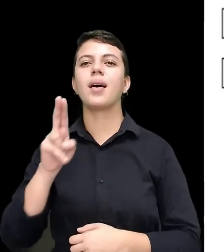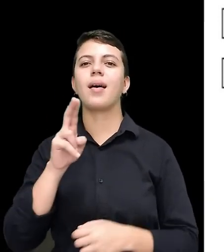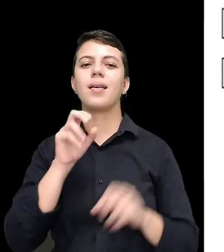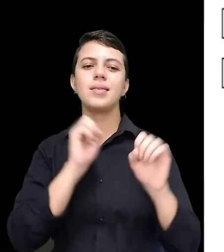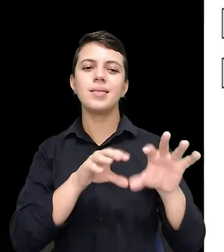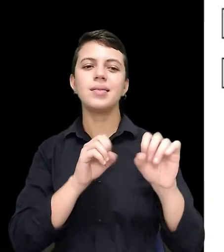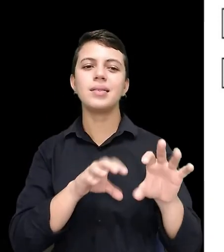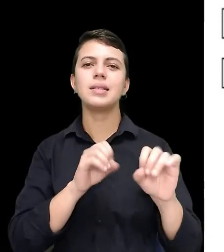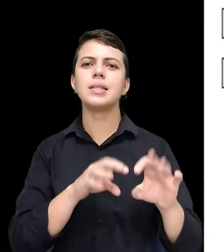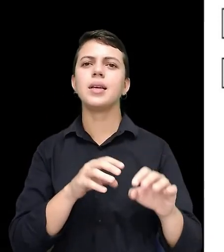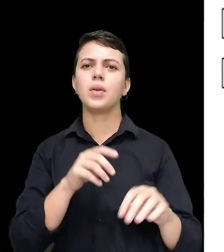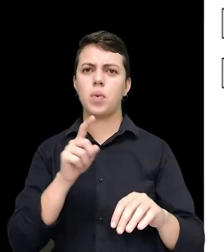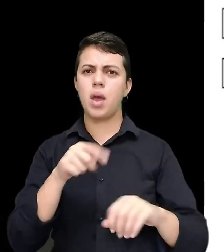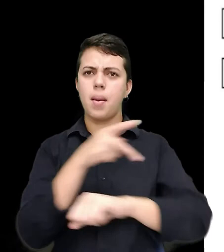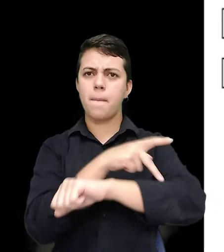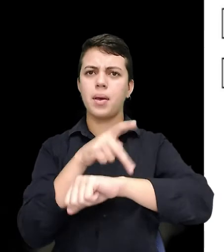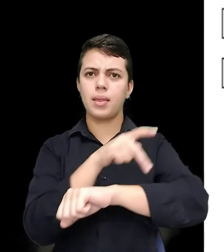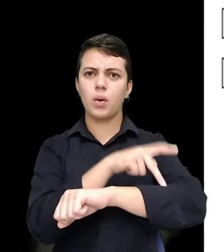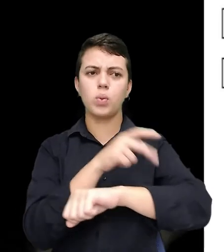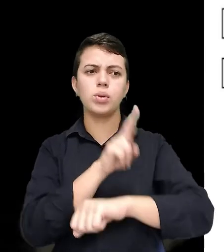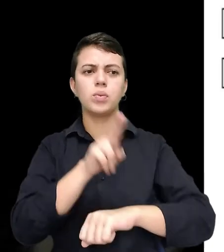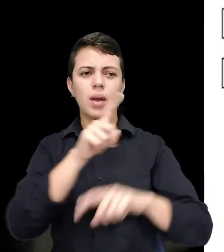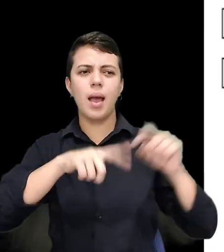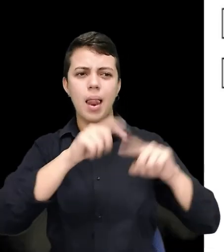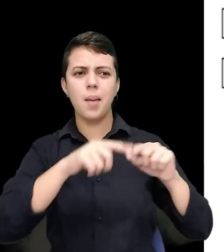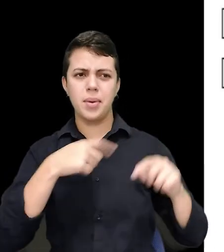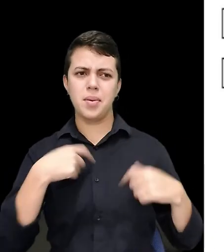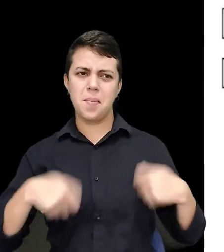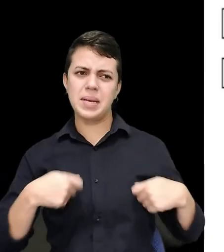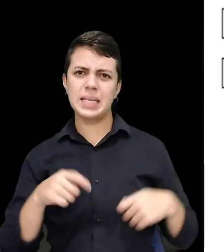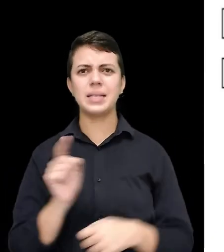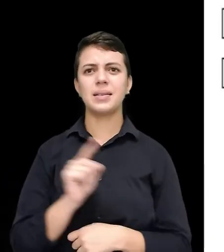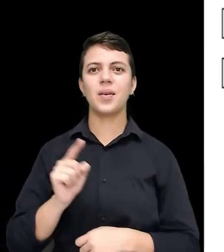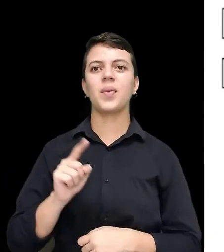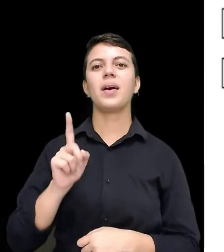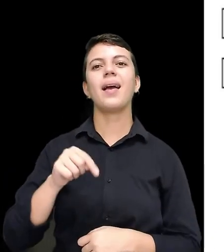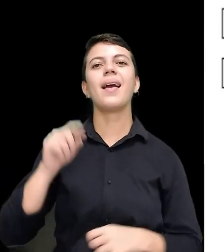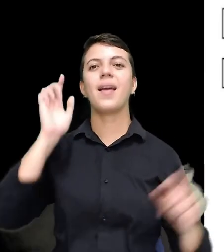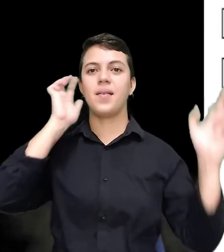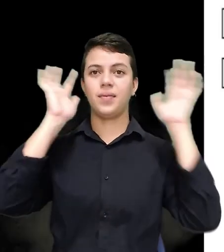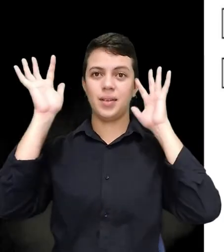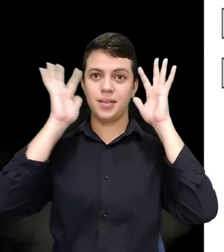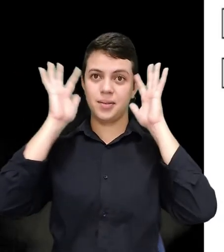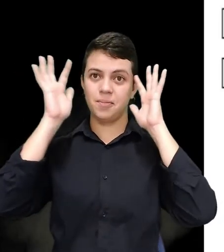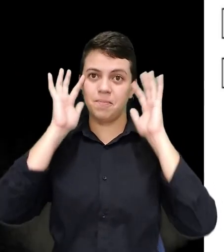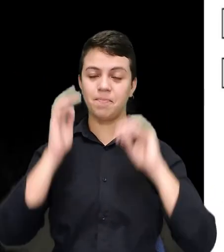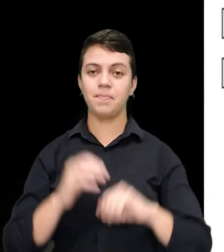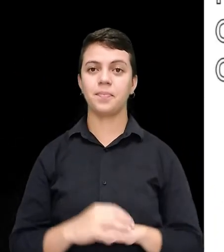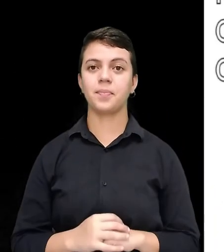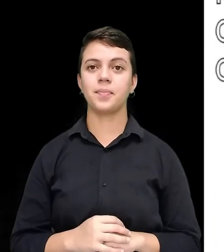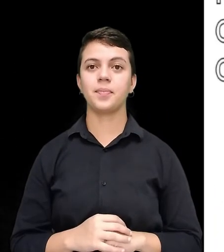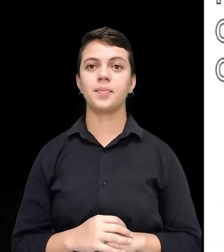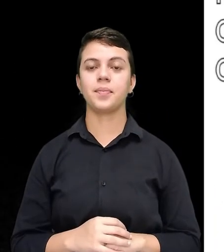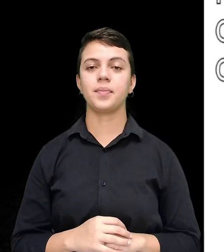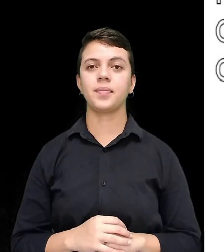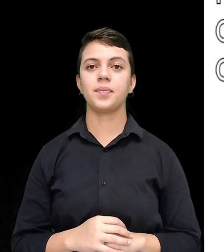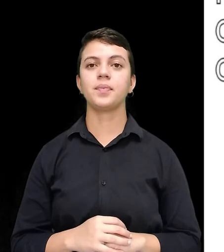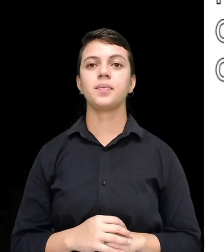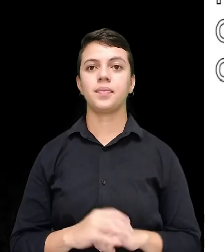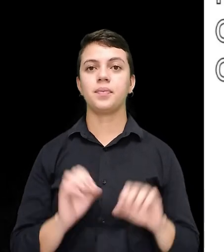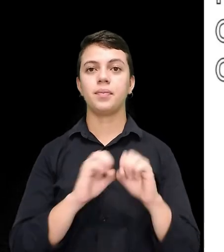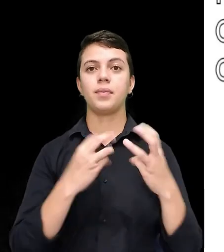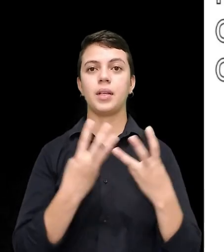dessa pedagogia. Então, é algo para a gente pensar e refletir, né? Então,